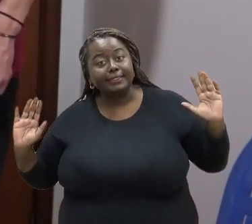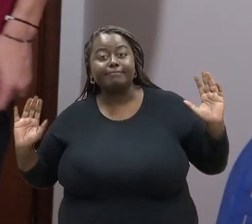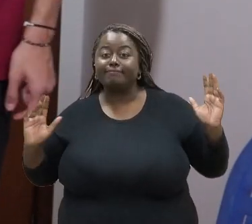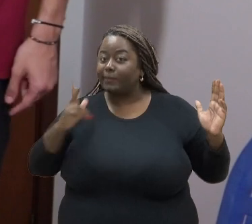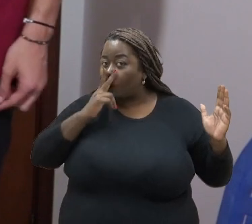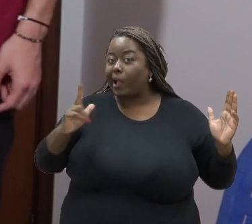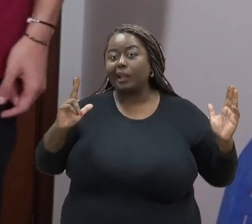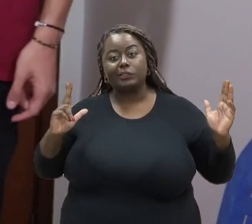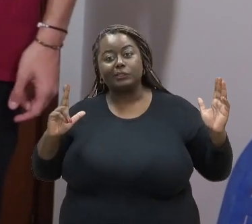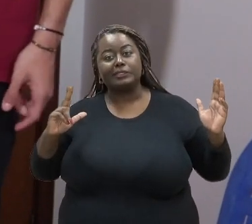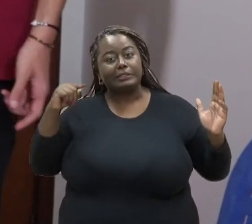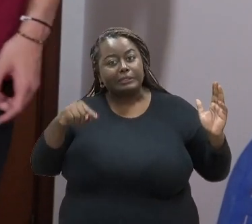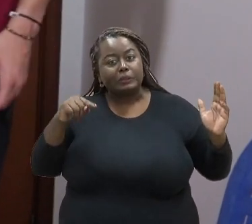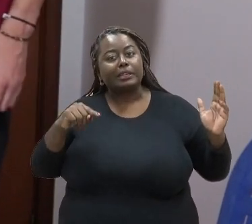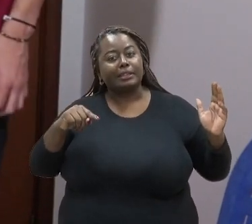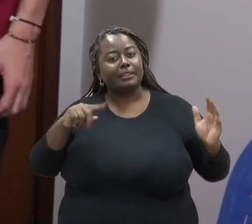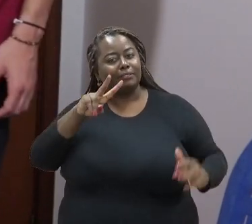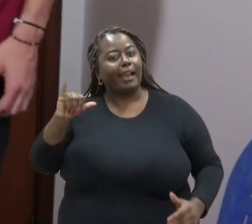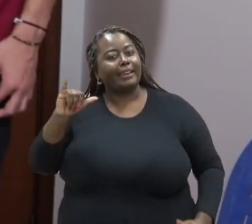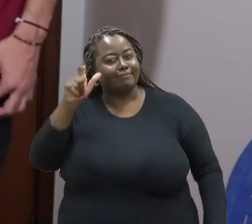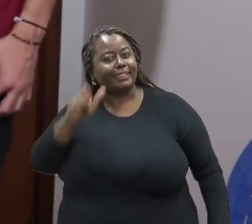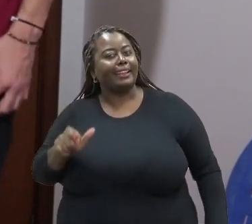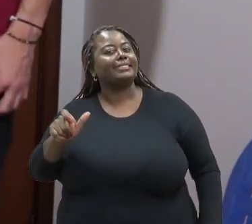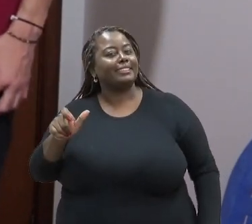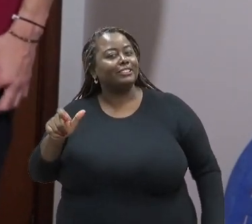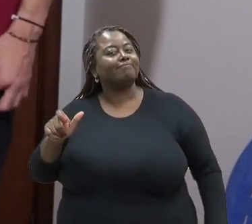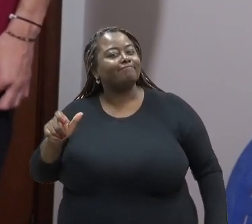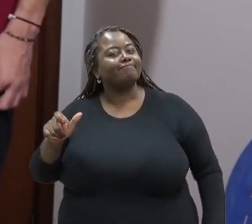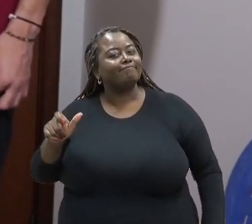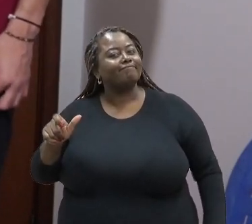Acho que isso aqui vai ser interessante.